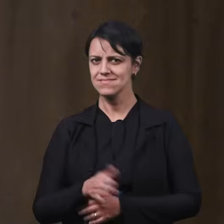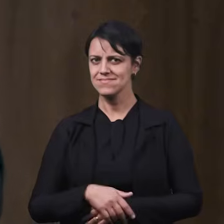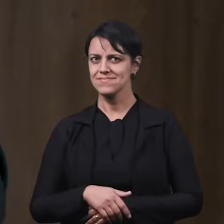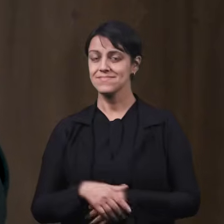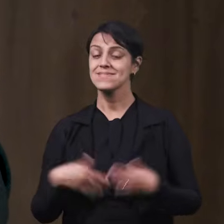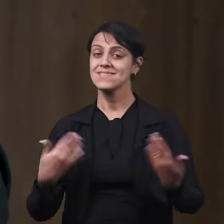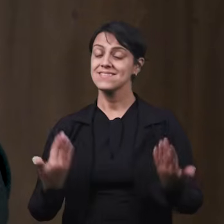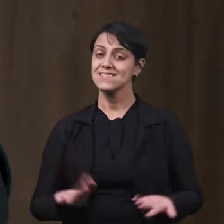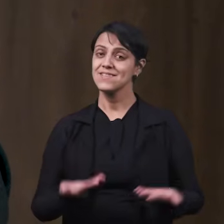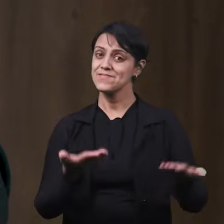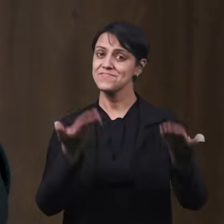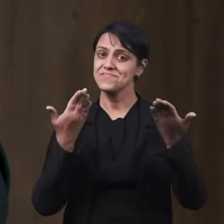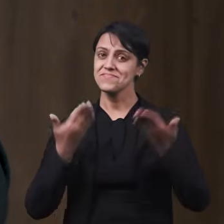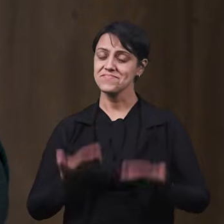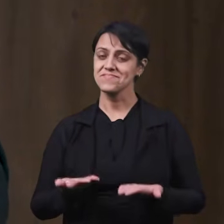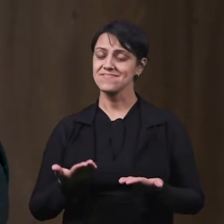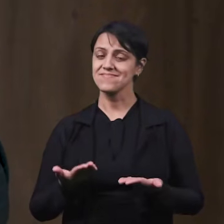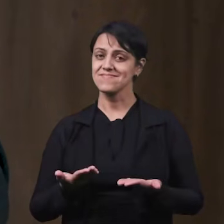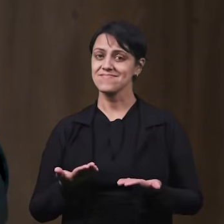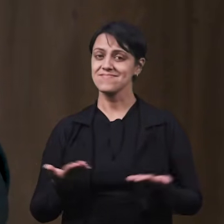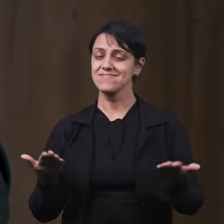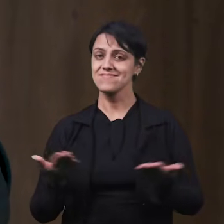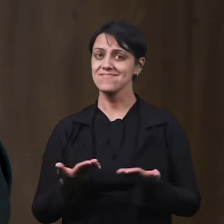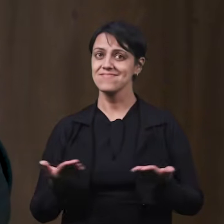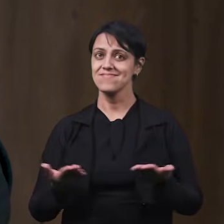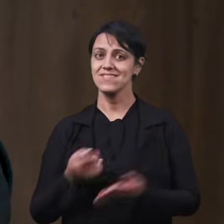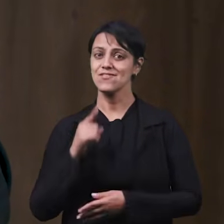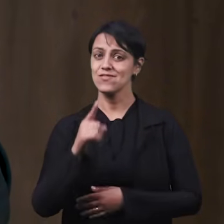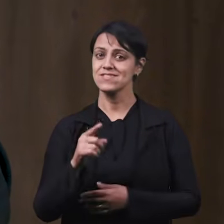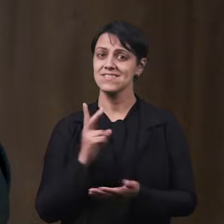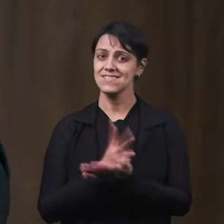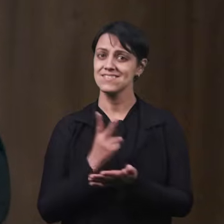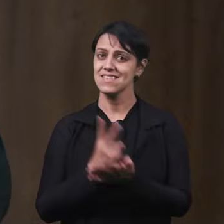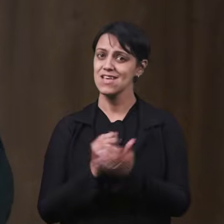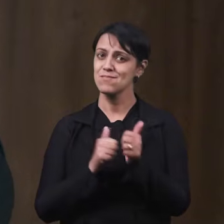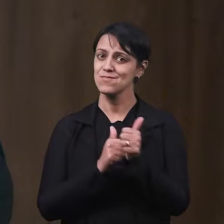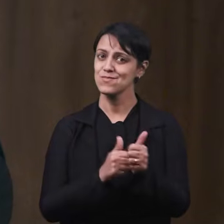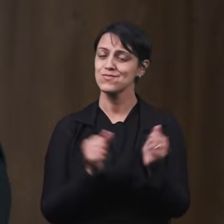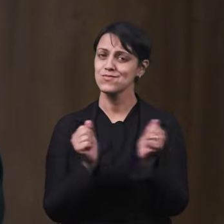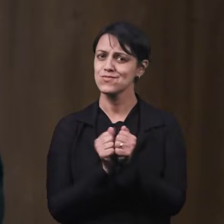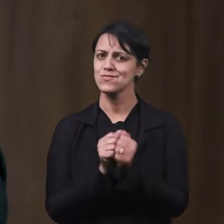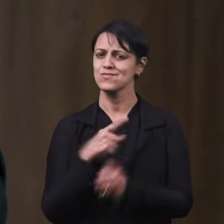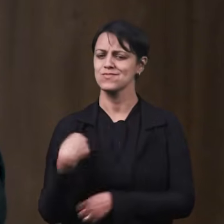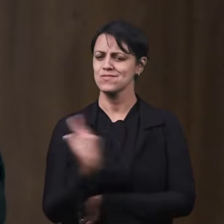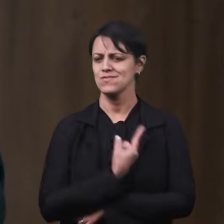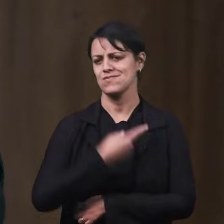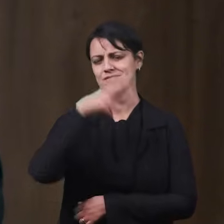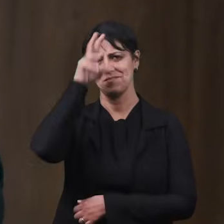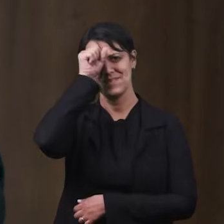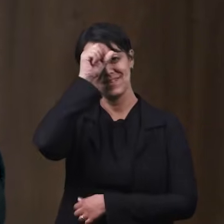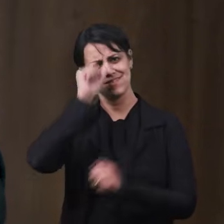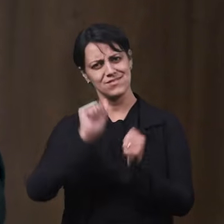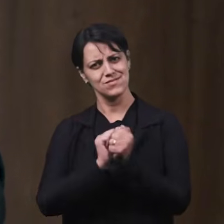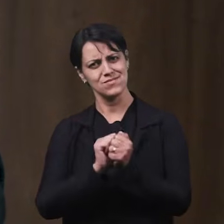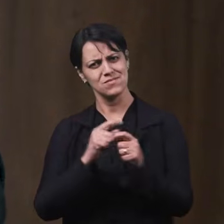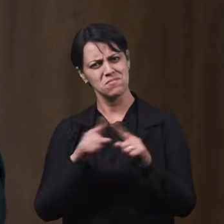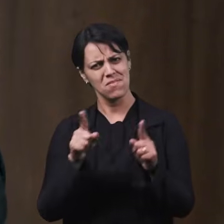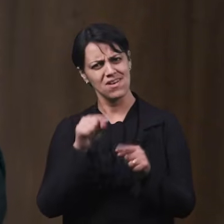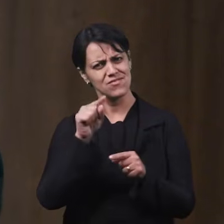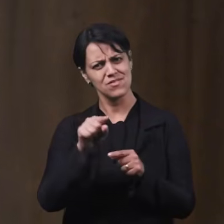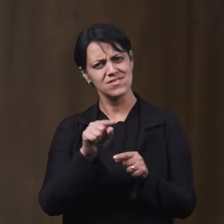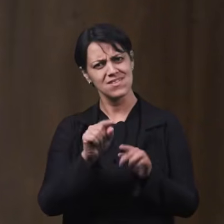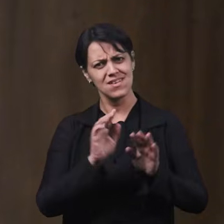te convidamos a participar, nos acompanhar, aprendermos juntos, mas não guarde só para